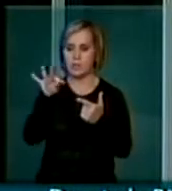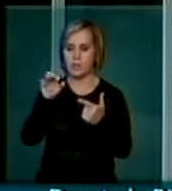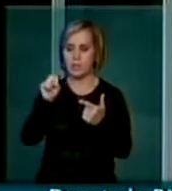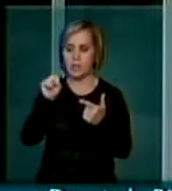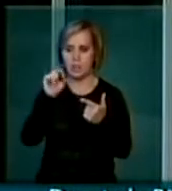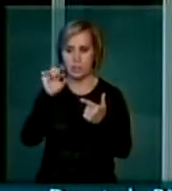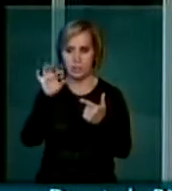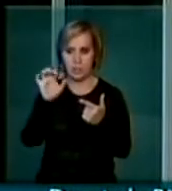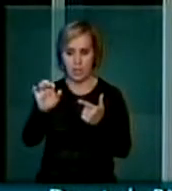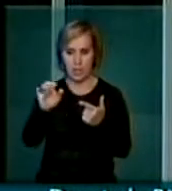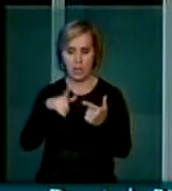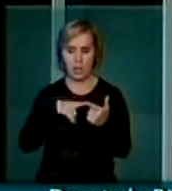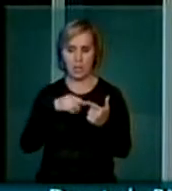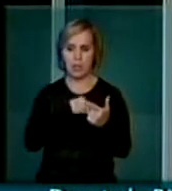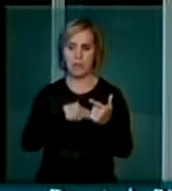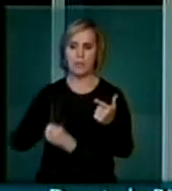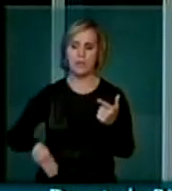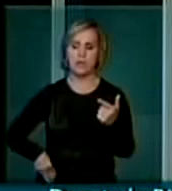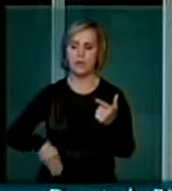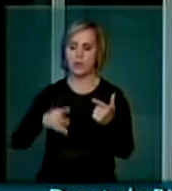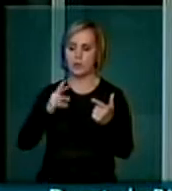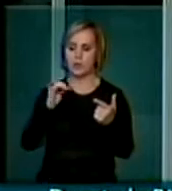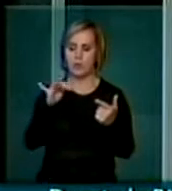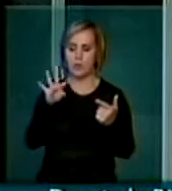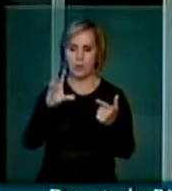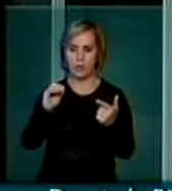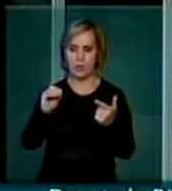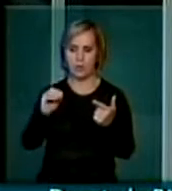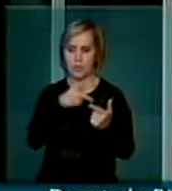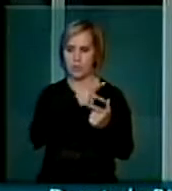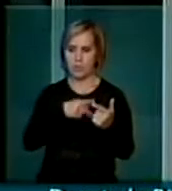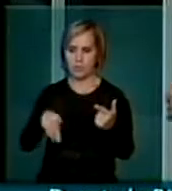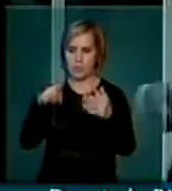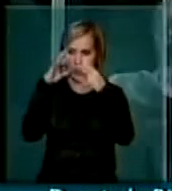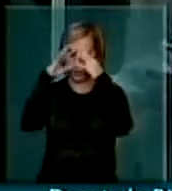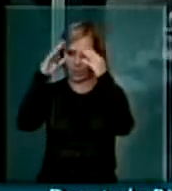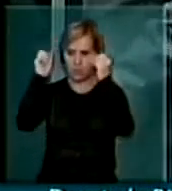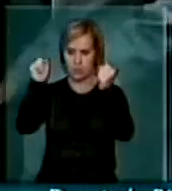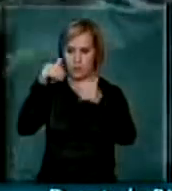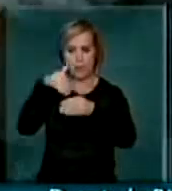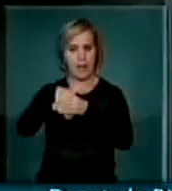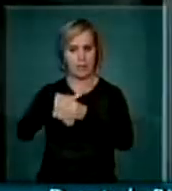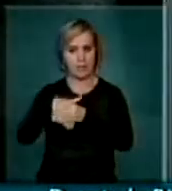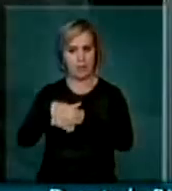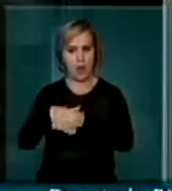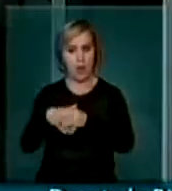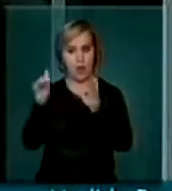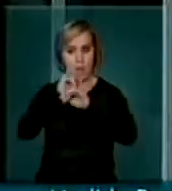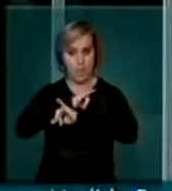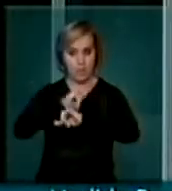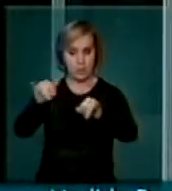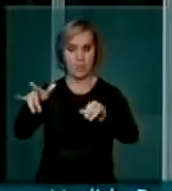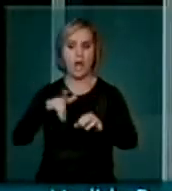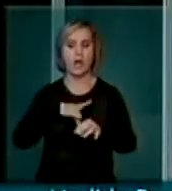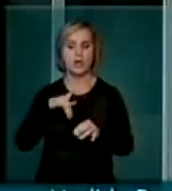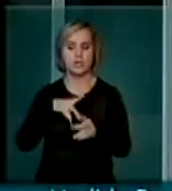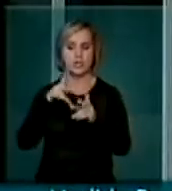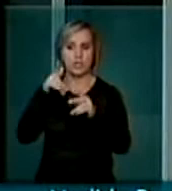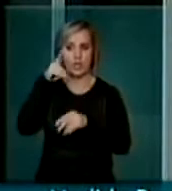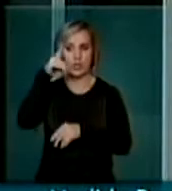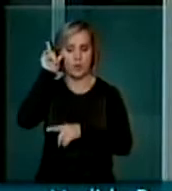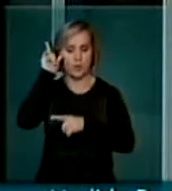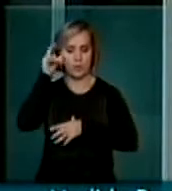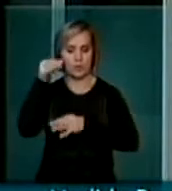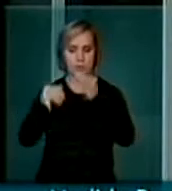Aires Brito, digníssimo presidente do Tribunal Superior Eleitoral. E a mensagem com o julgamento de ontem de mais uma